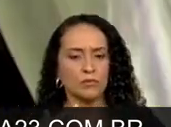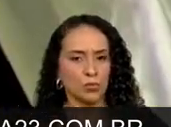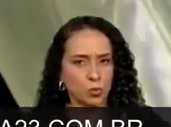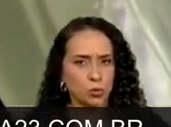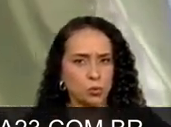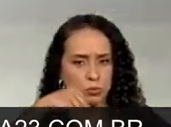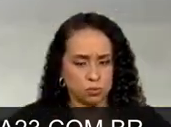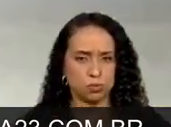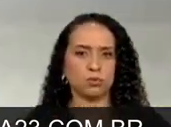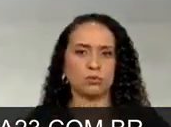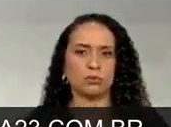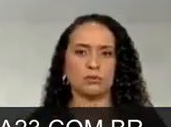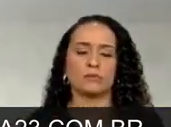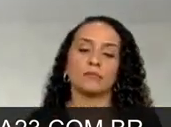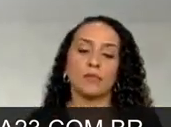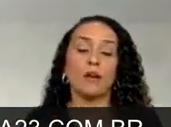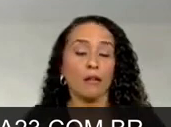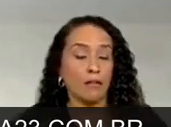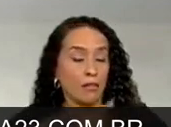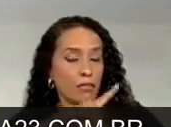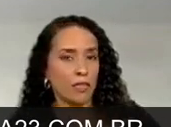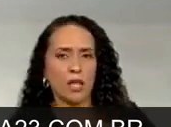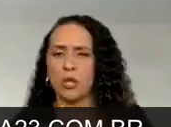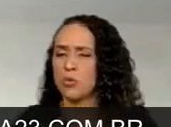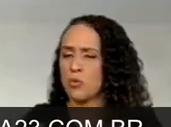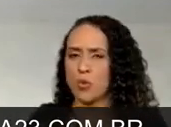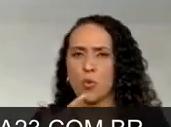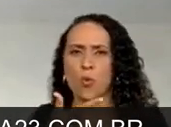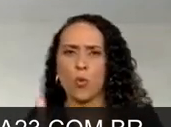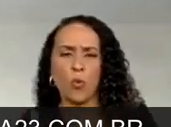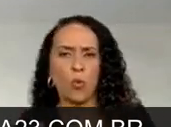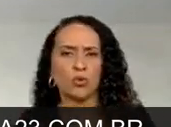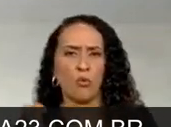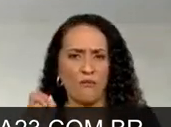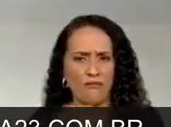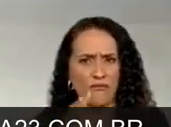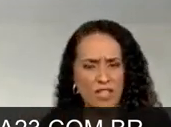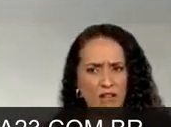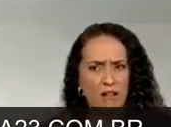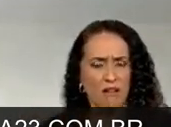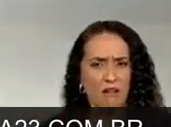a recuperação. Dengue e qualquer outra infecção viral,